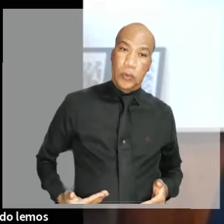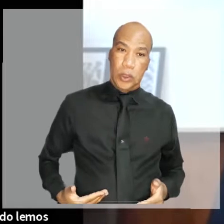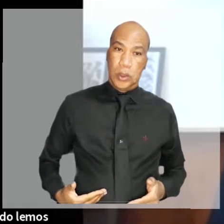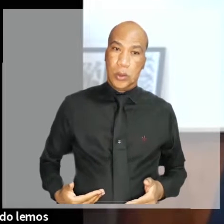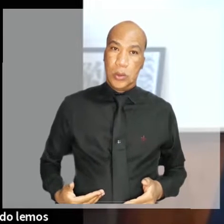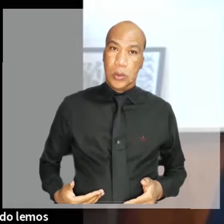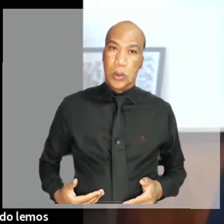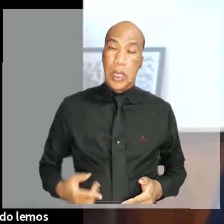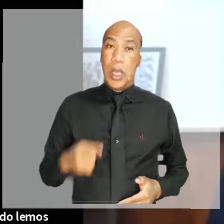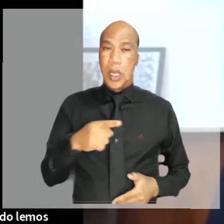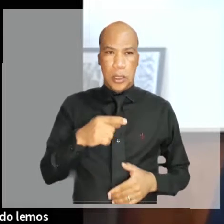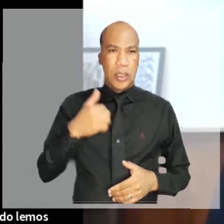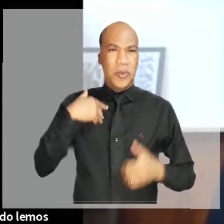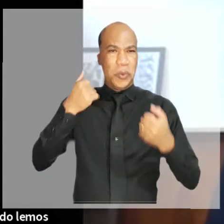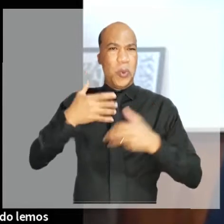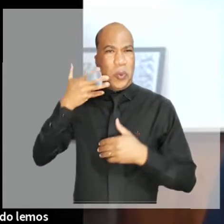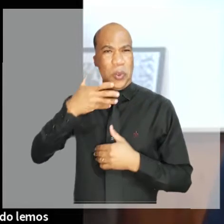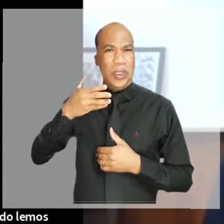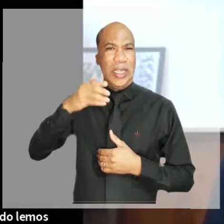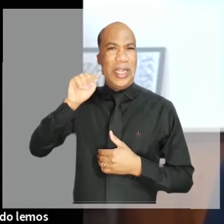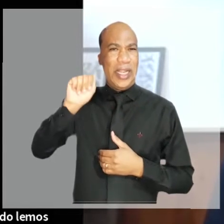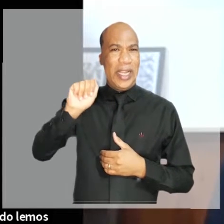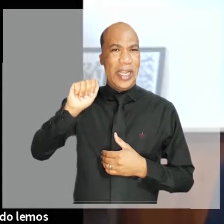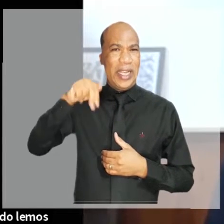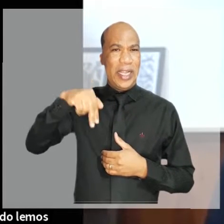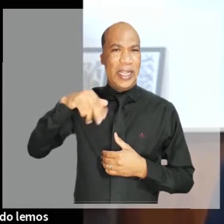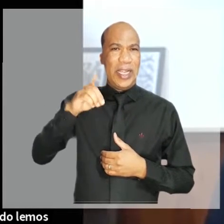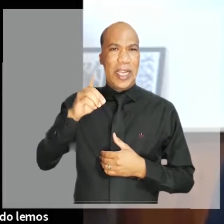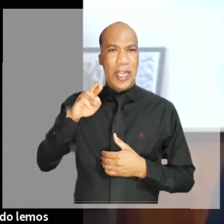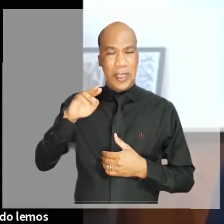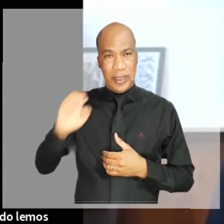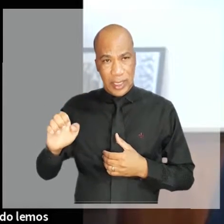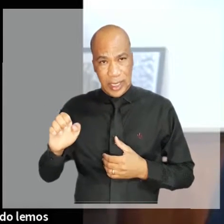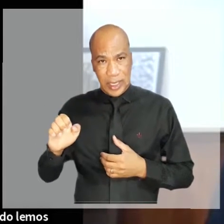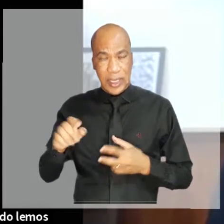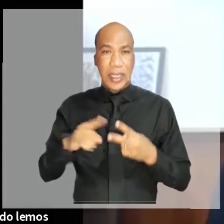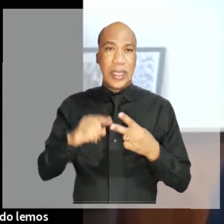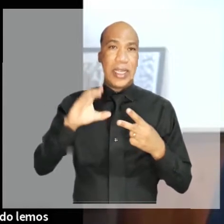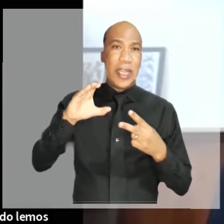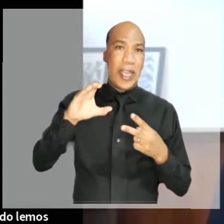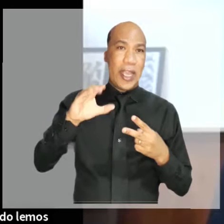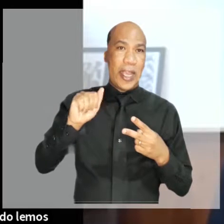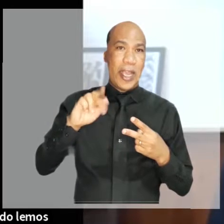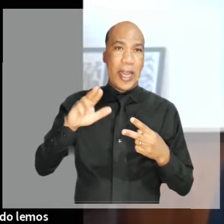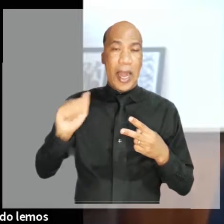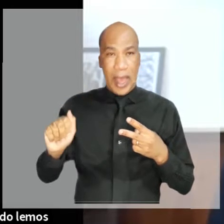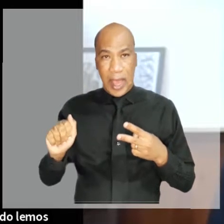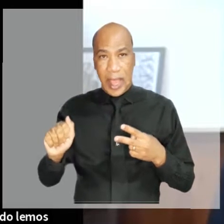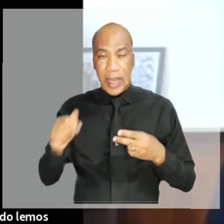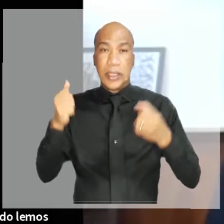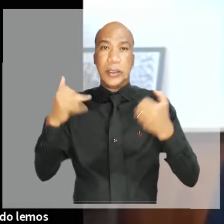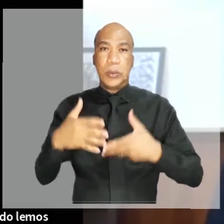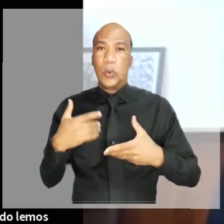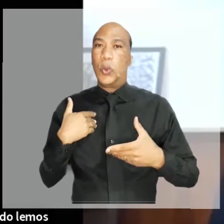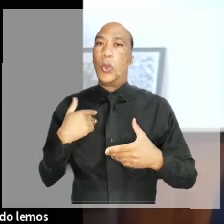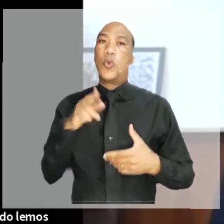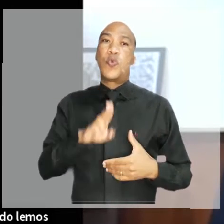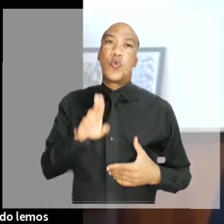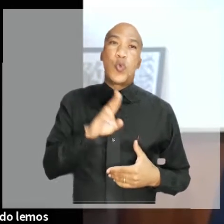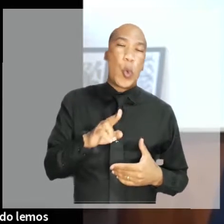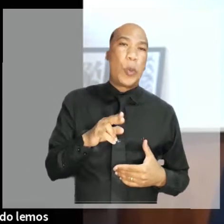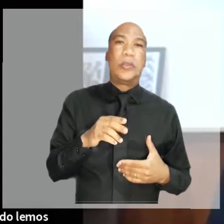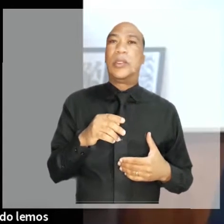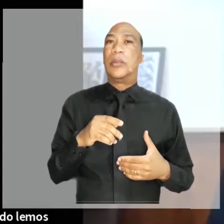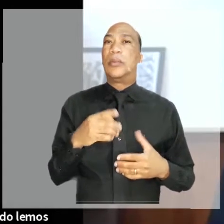com o estudo que eles fizeram, ele e a Clara, sobre uso de inteligência artificial no judiciário. E sempre